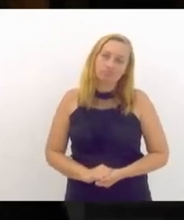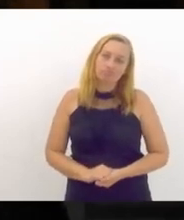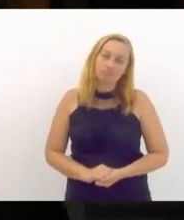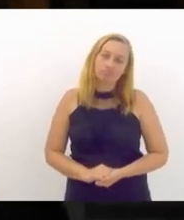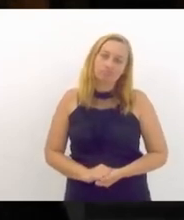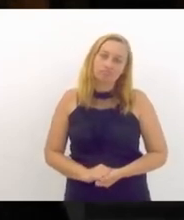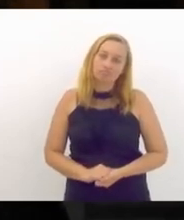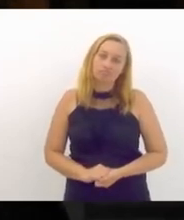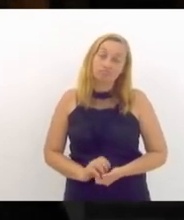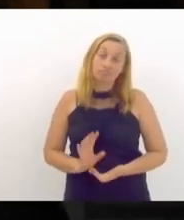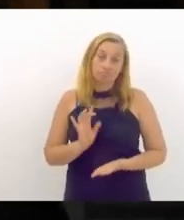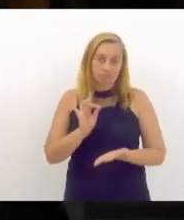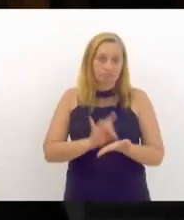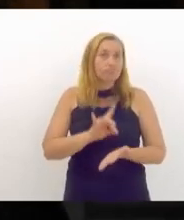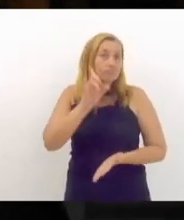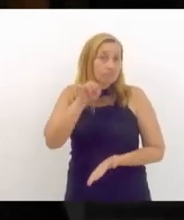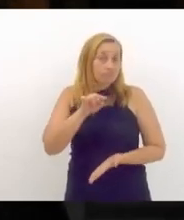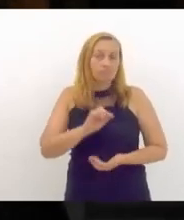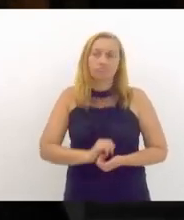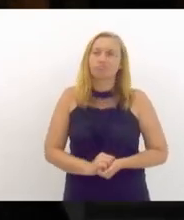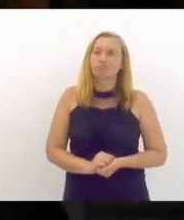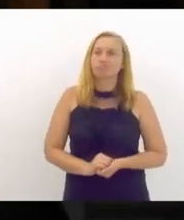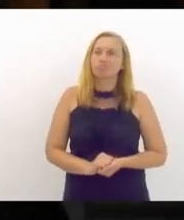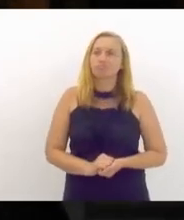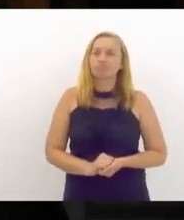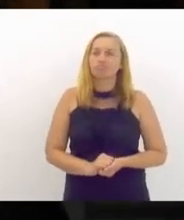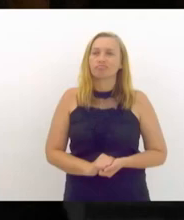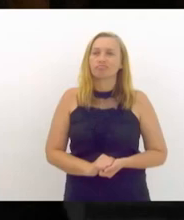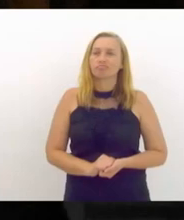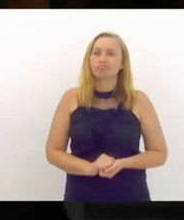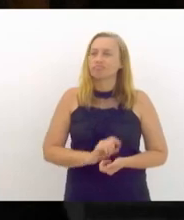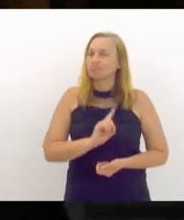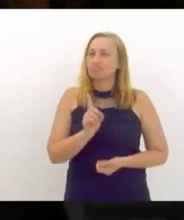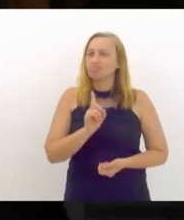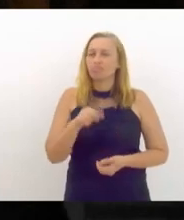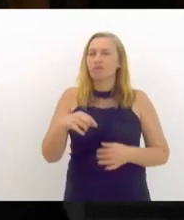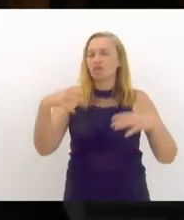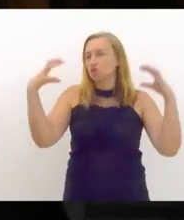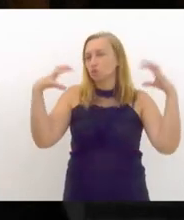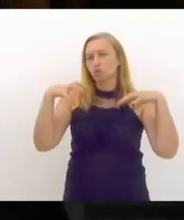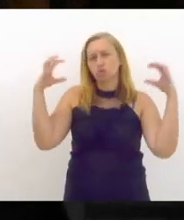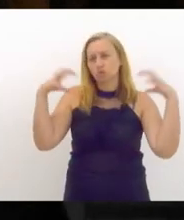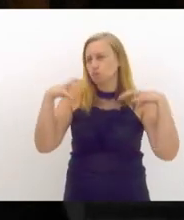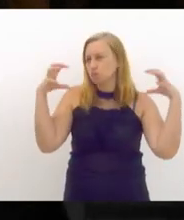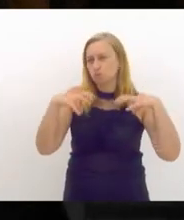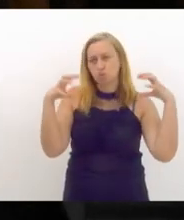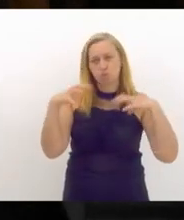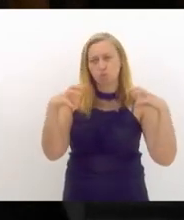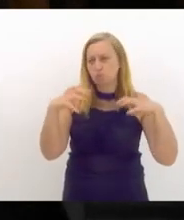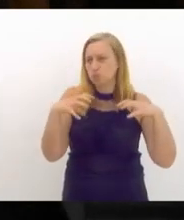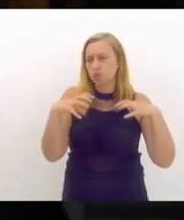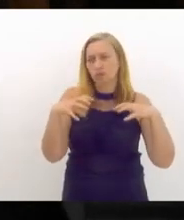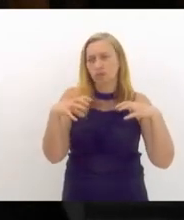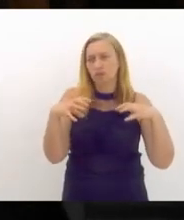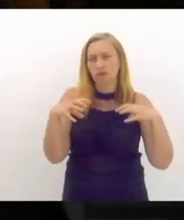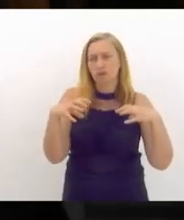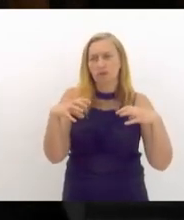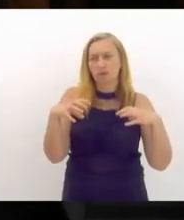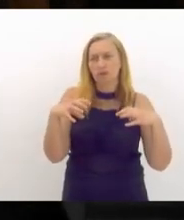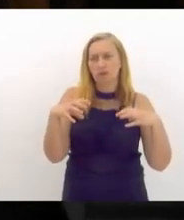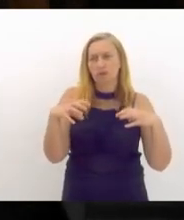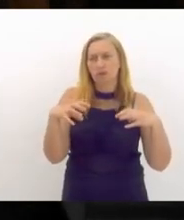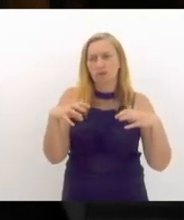Pessoal, a realidade é a seguinte, não é chover no molhado, não, não é? Pode ser